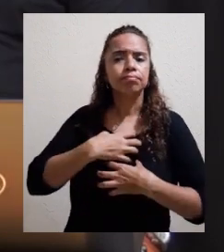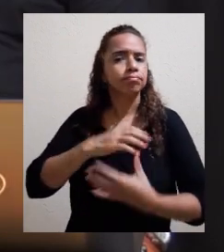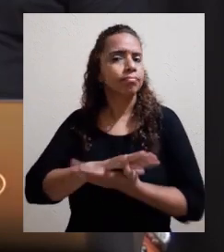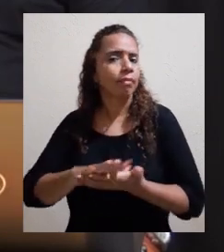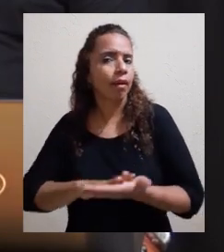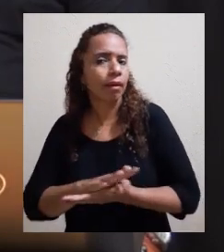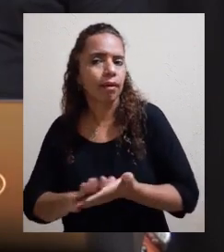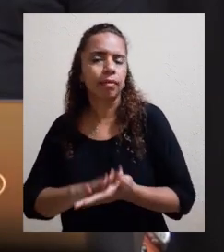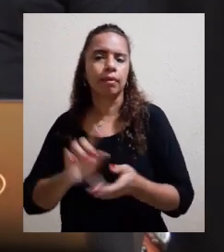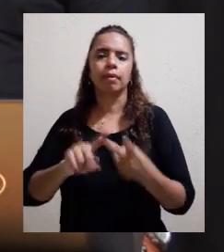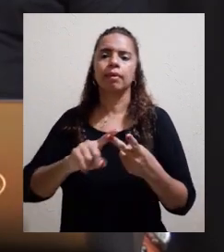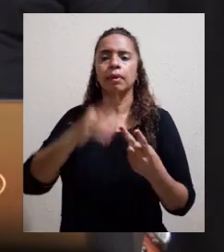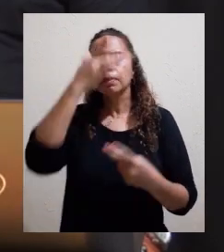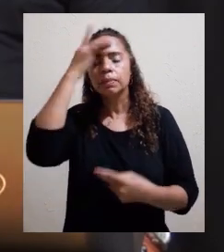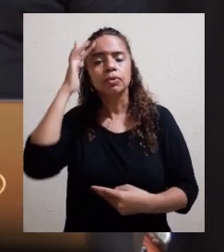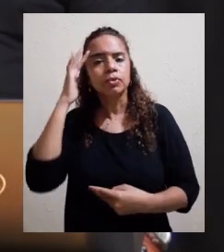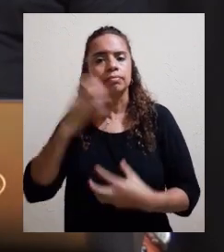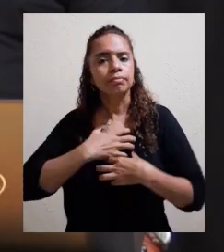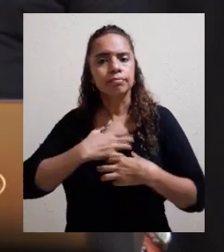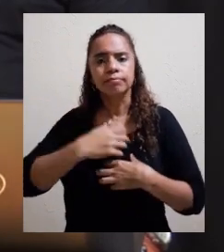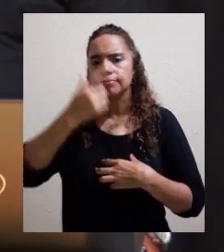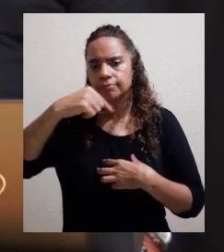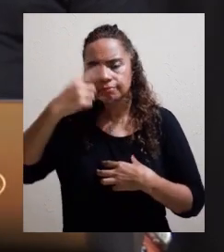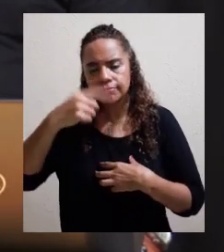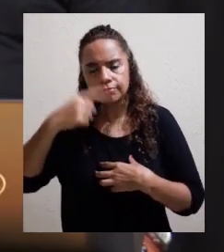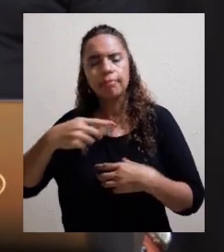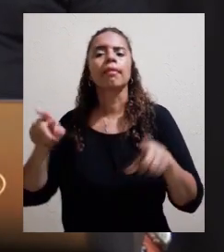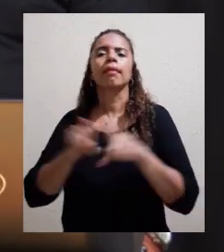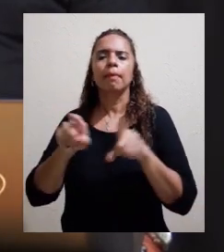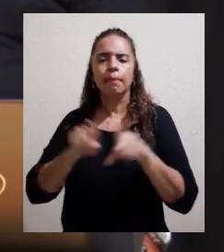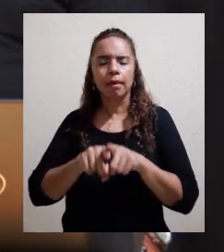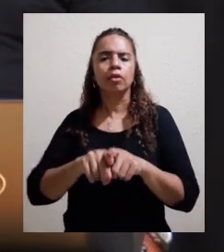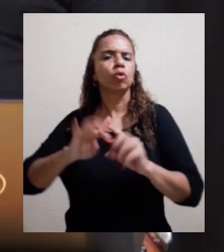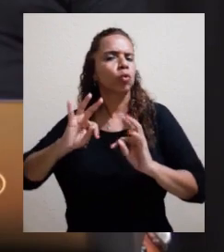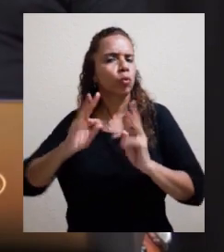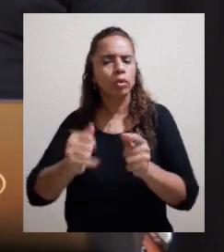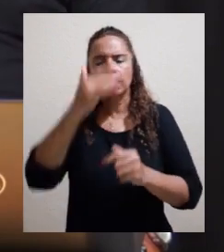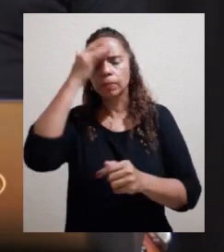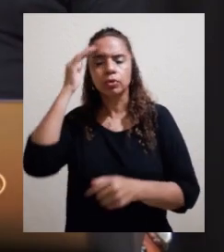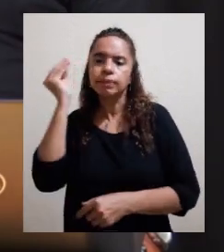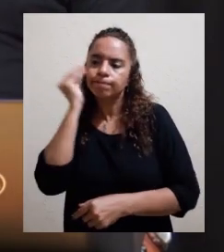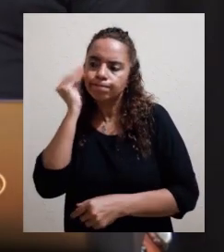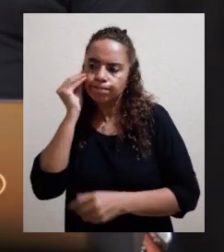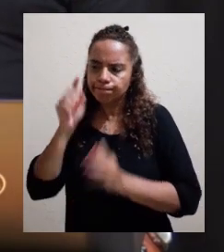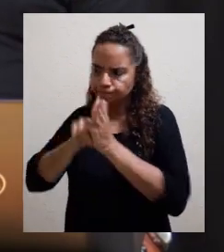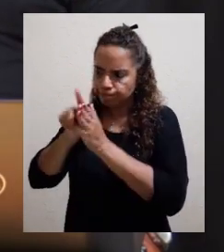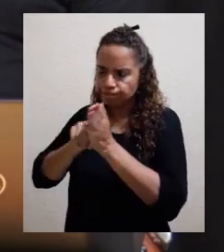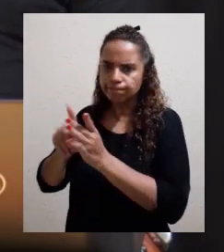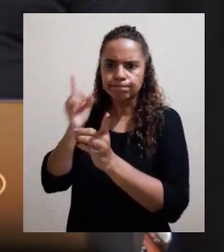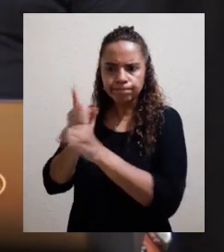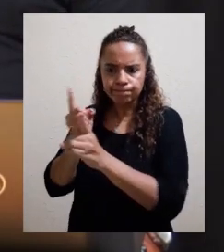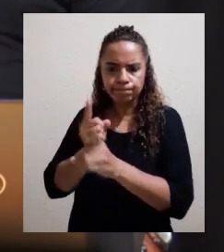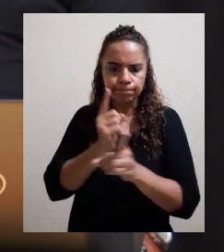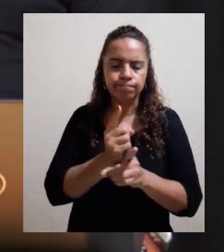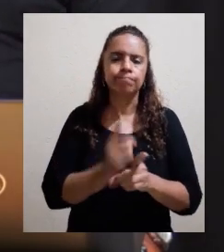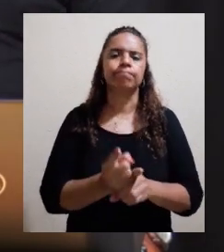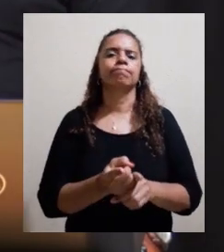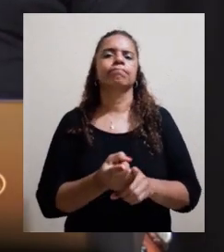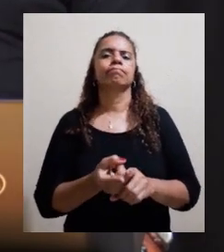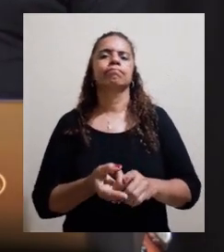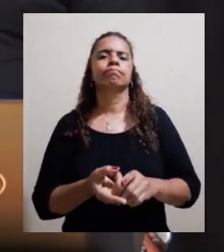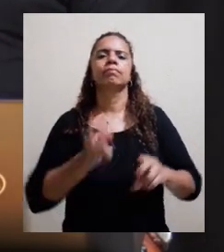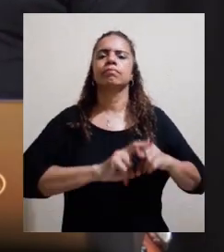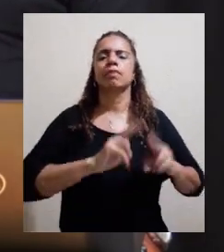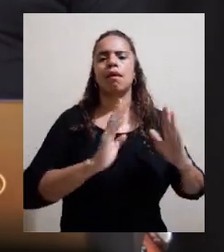pessoas assintomáticas que são contatos próximos, e isola todo mundo que der positivo. Isso é imprescindível para você